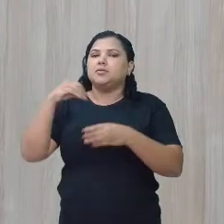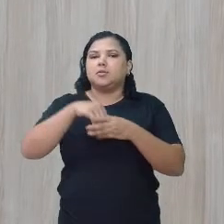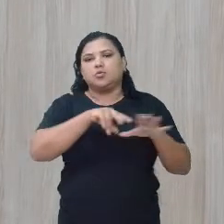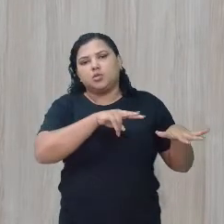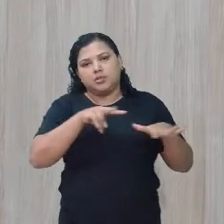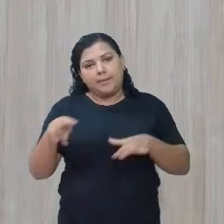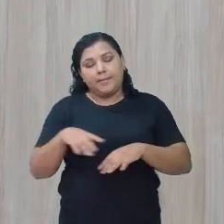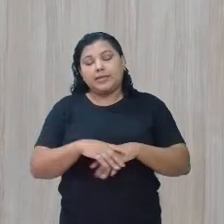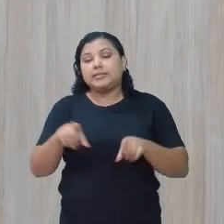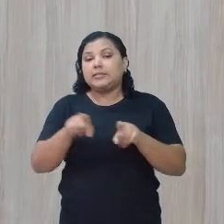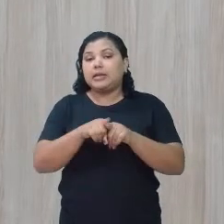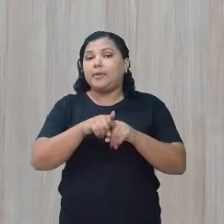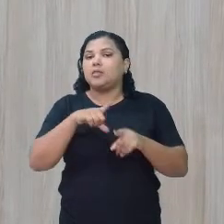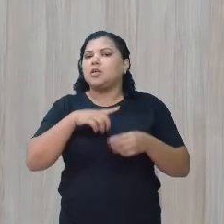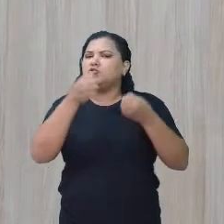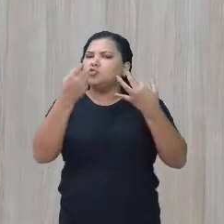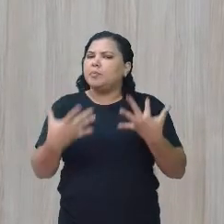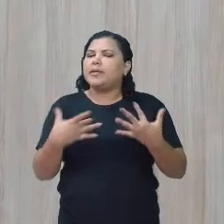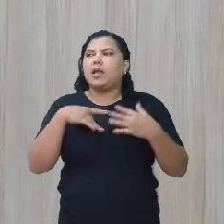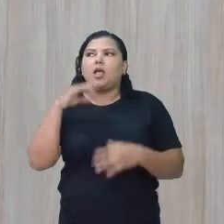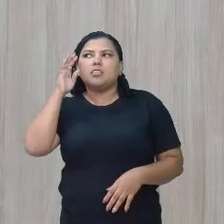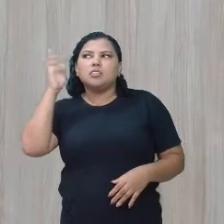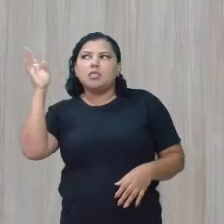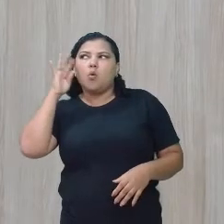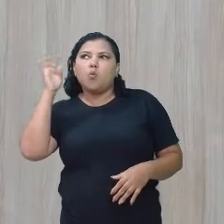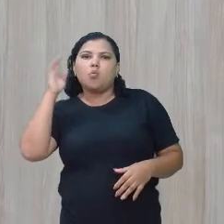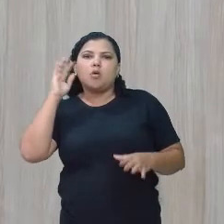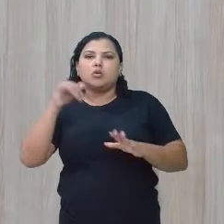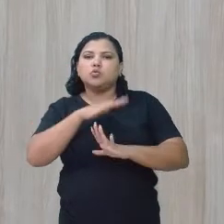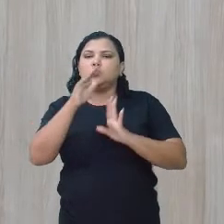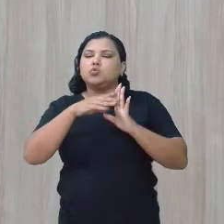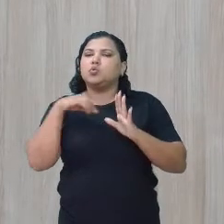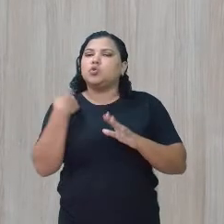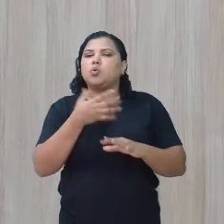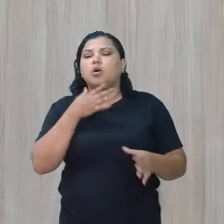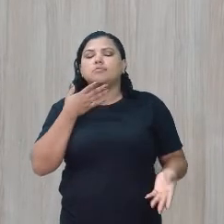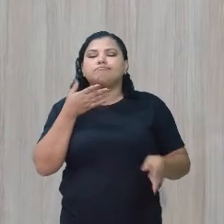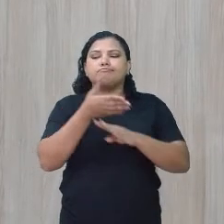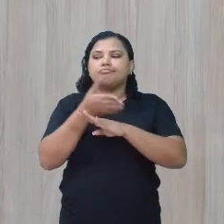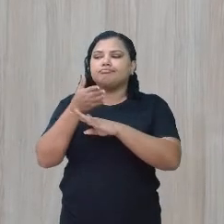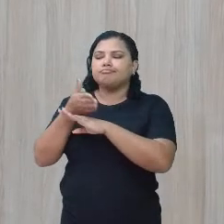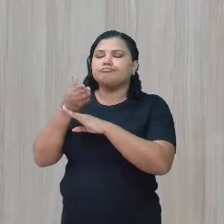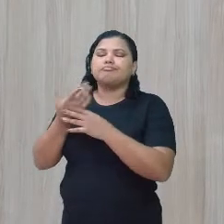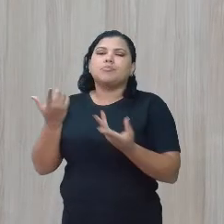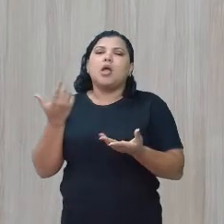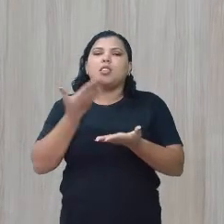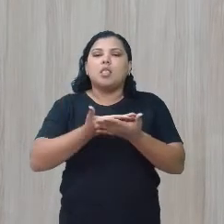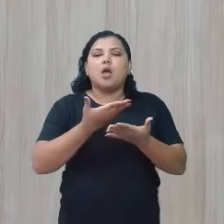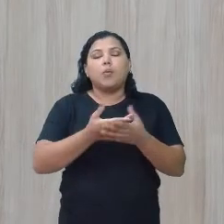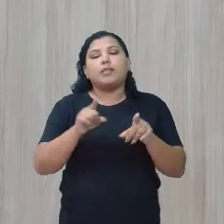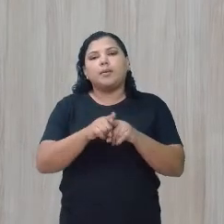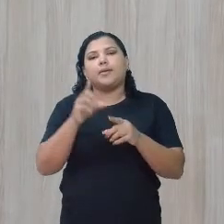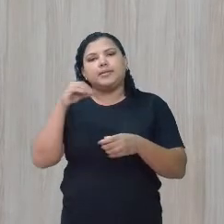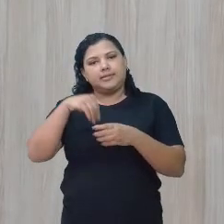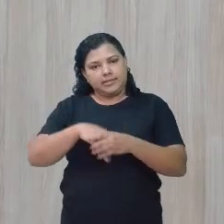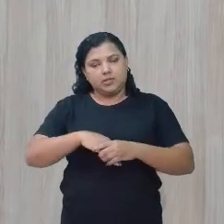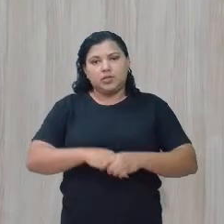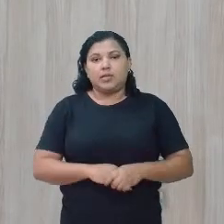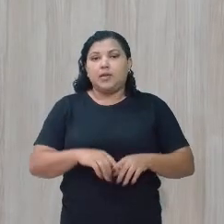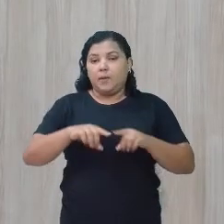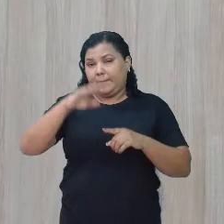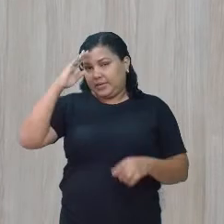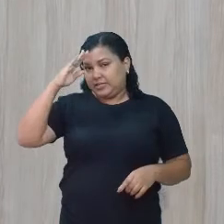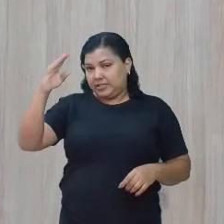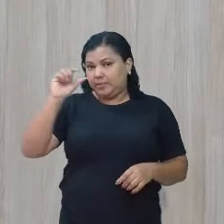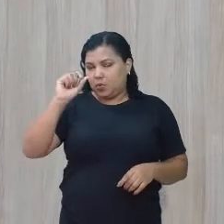semana. Vai falar também a questão teórica de tudo aquilo que a gente aborda aqui na aula, também vai estar lá na trilha. E o